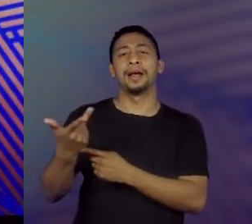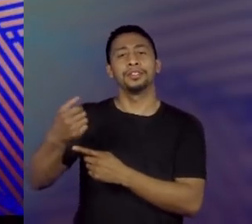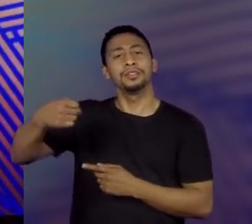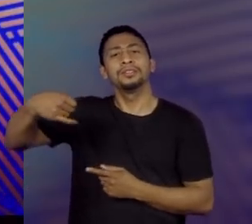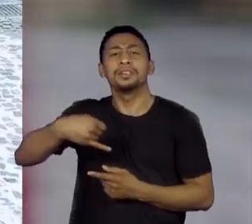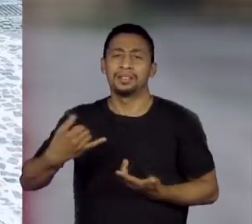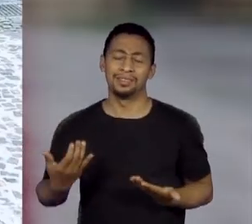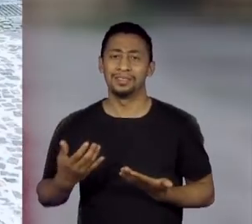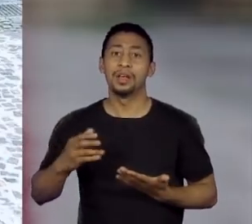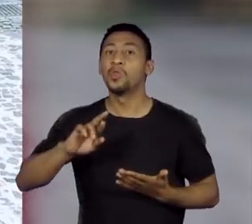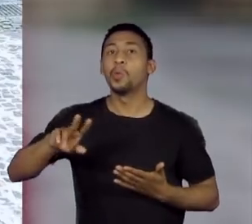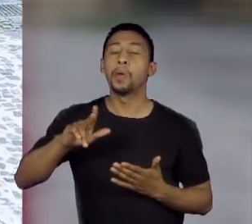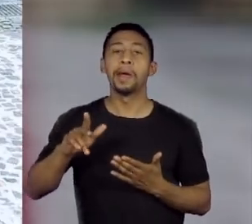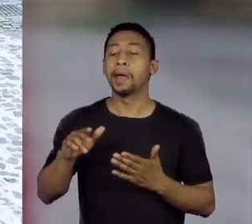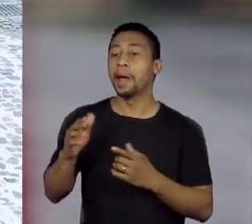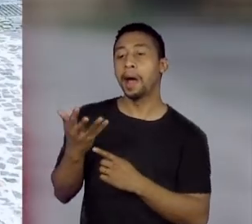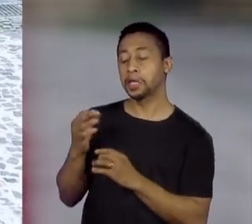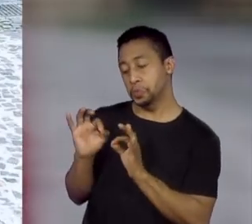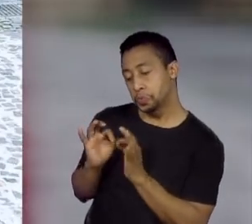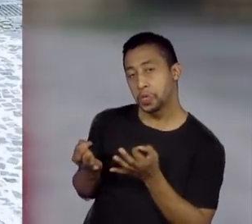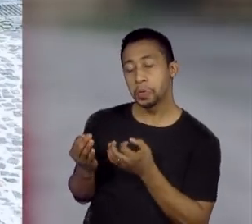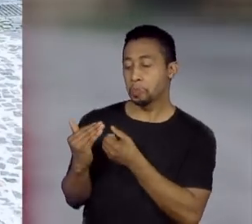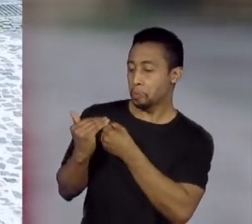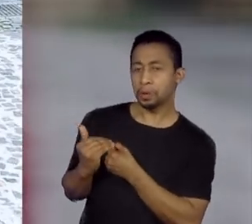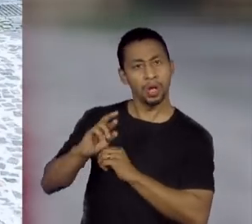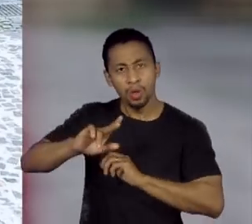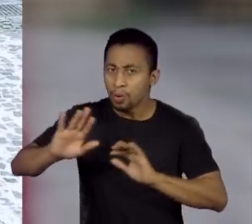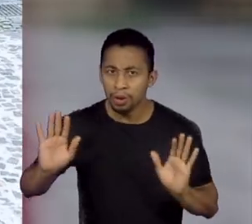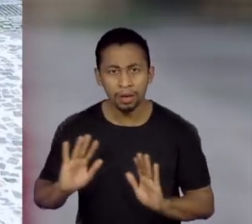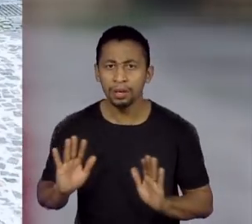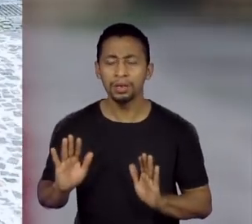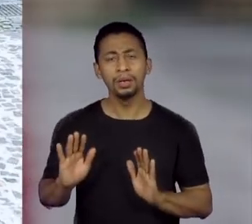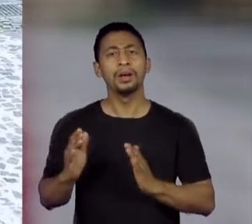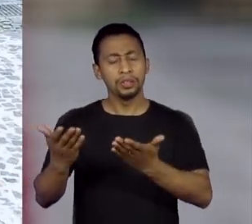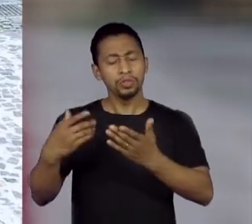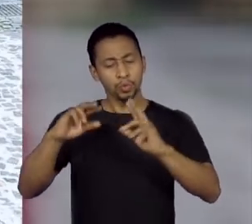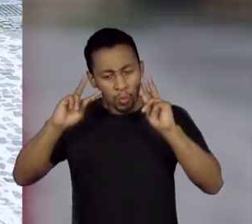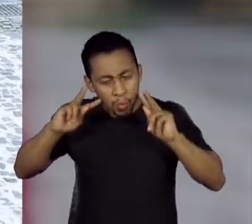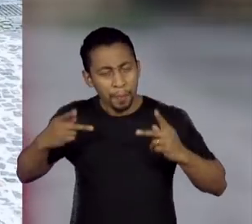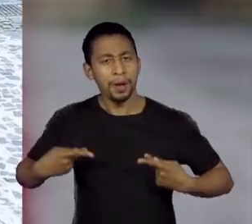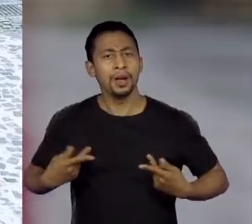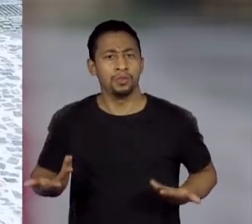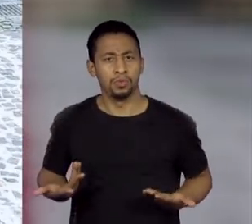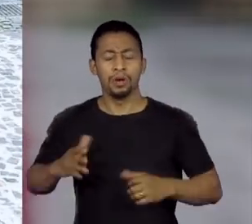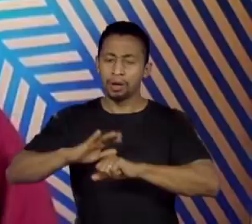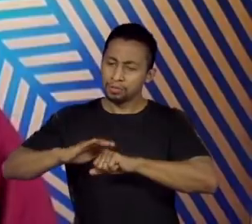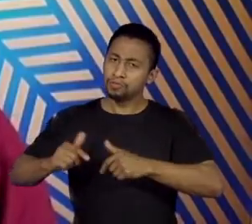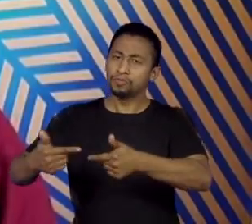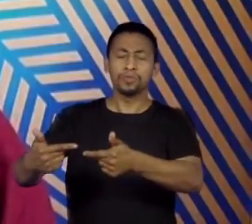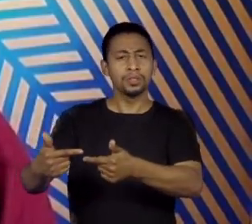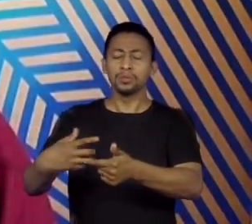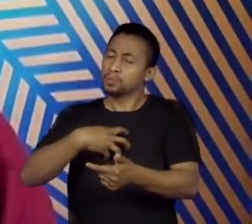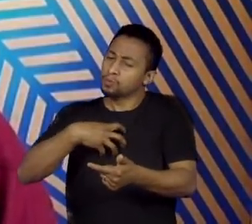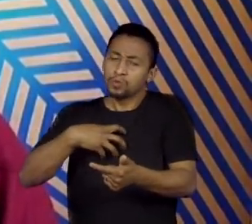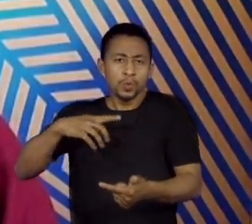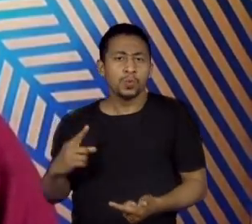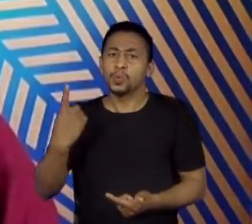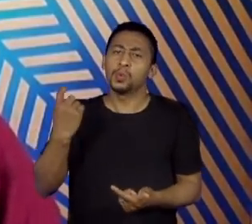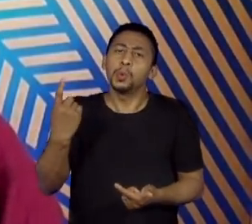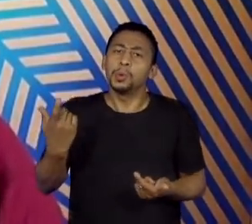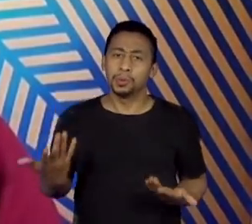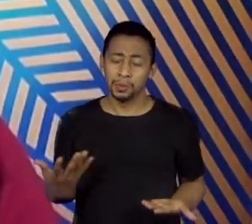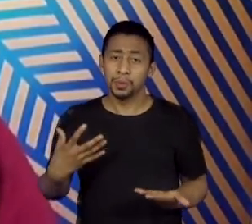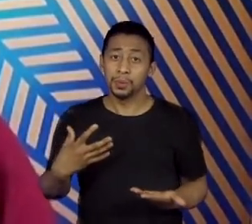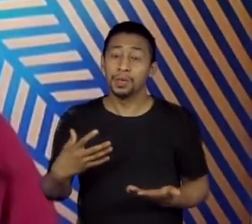menor ou artesanato é fundamental, porque nós somos humanos. A nossa relação com a arte é única. Ela é uma maneira de se conectar